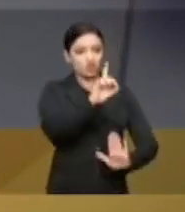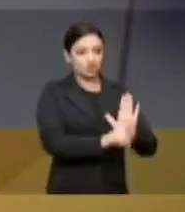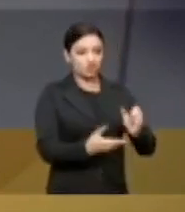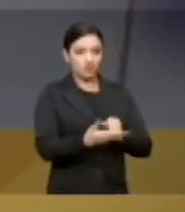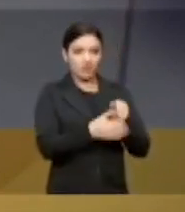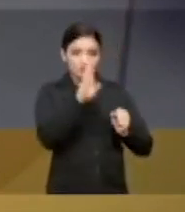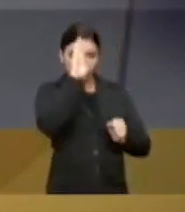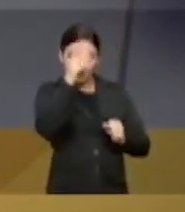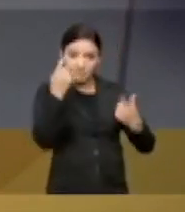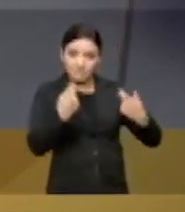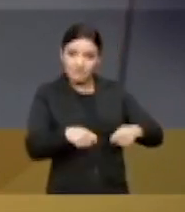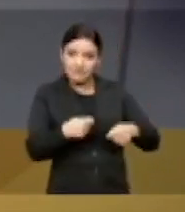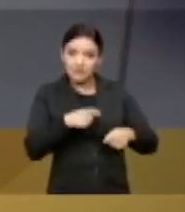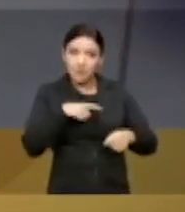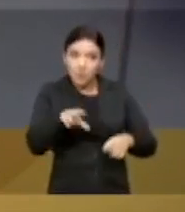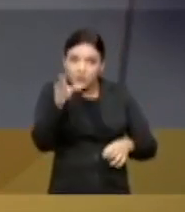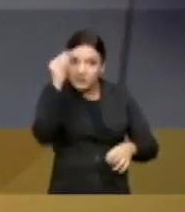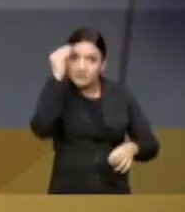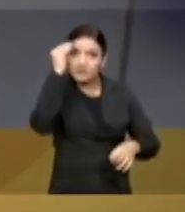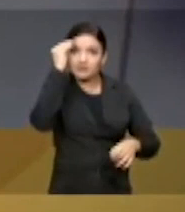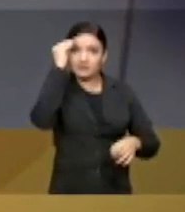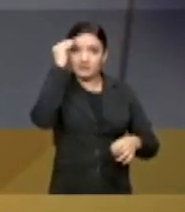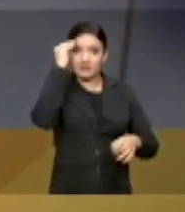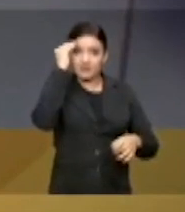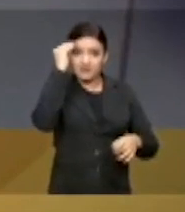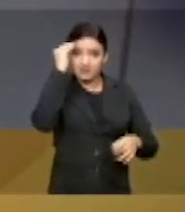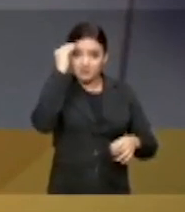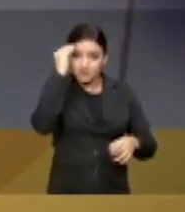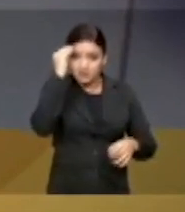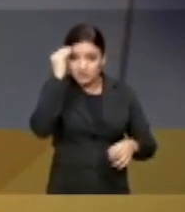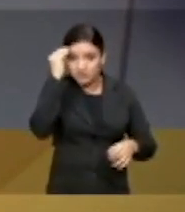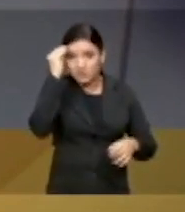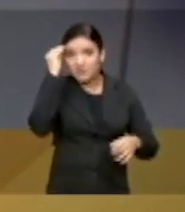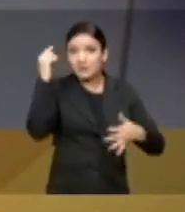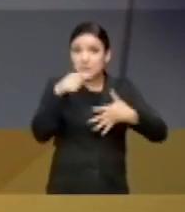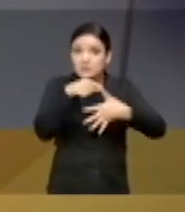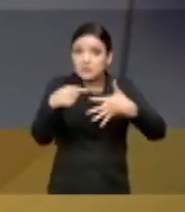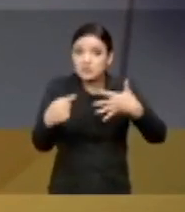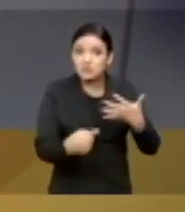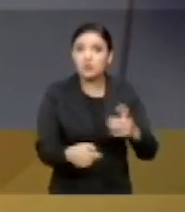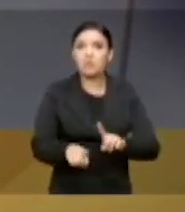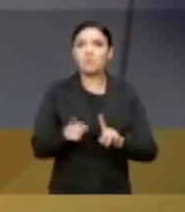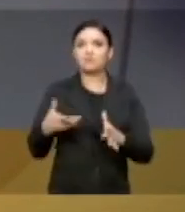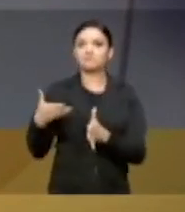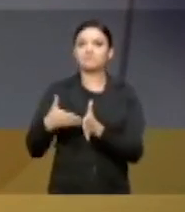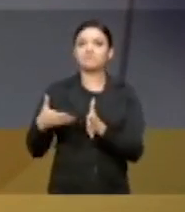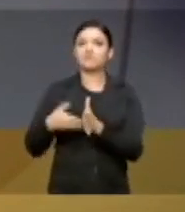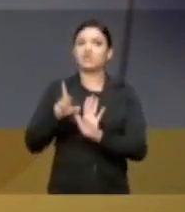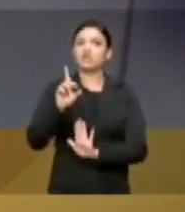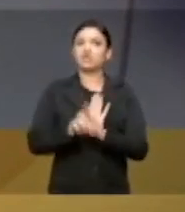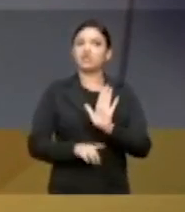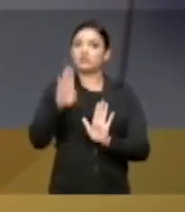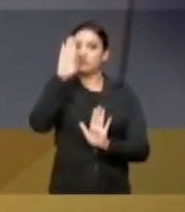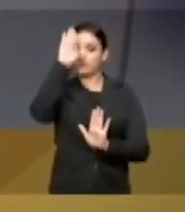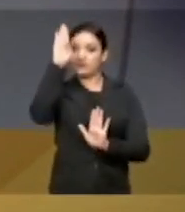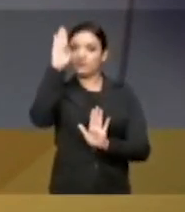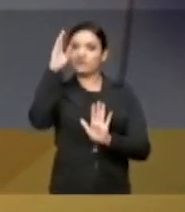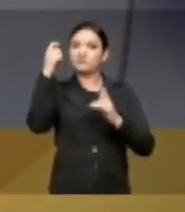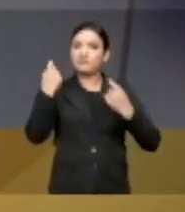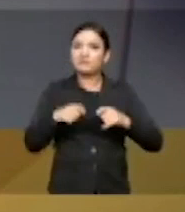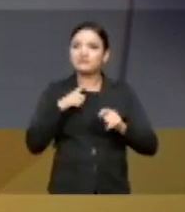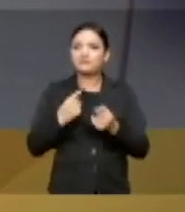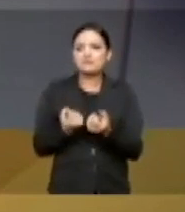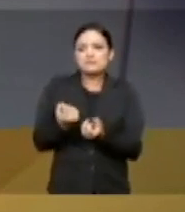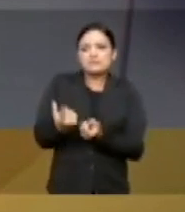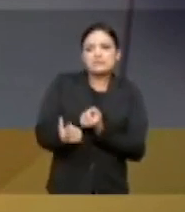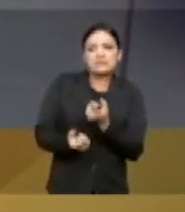interpretados ampliativamente, extensivamente, enquanto as restrições a direitos fundamentais devem ser interpretadas